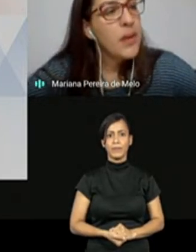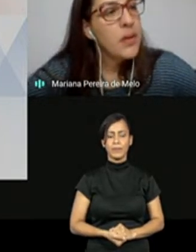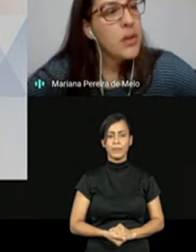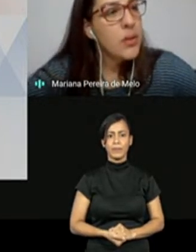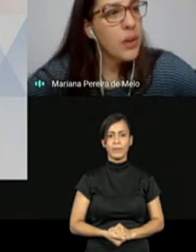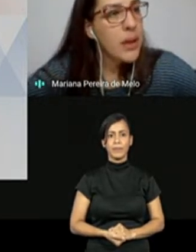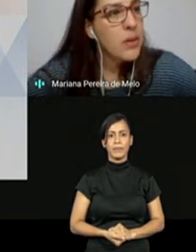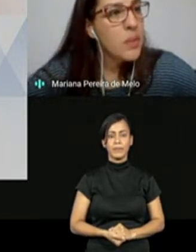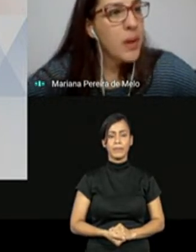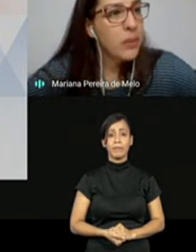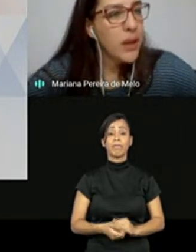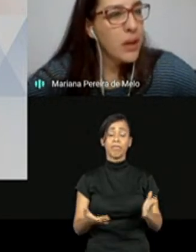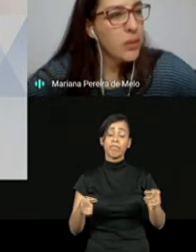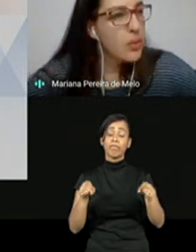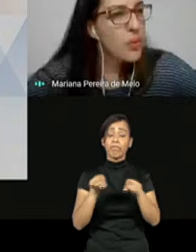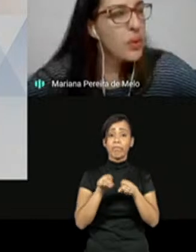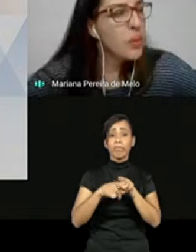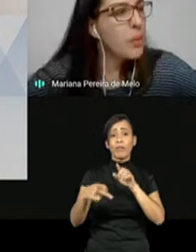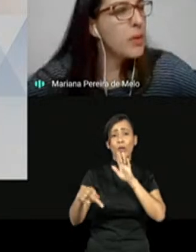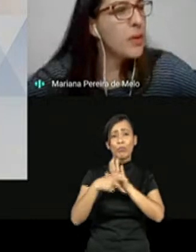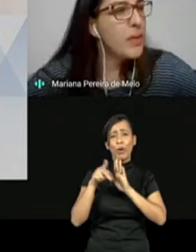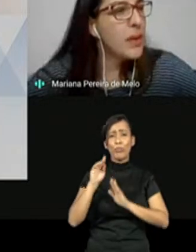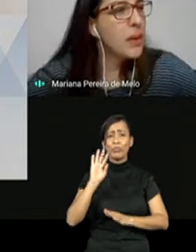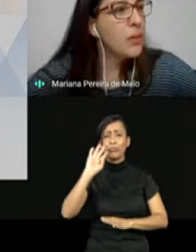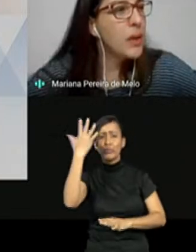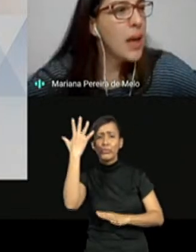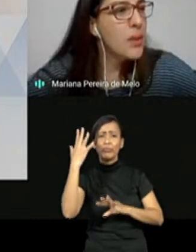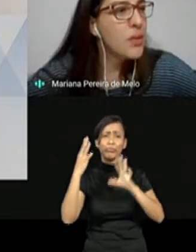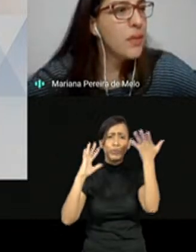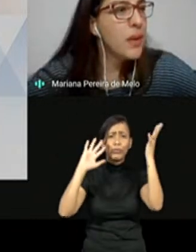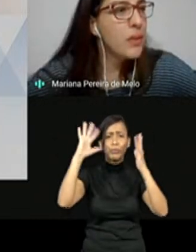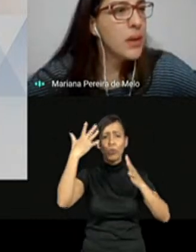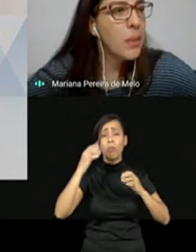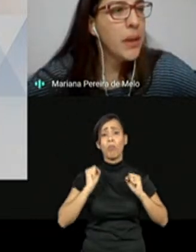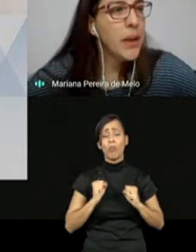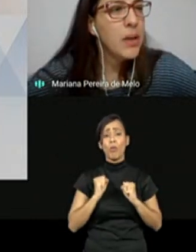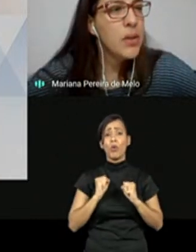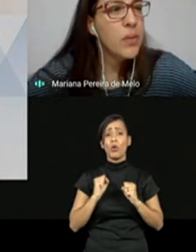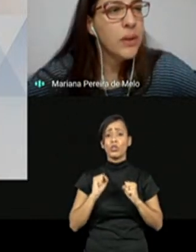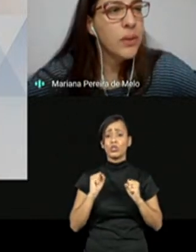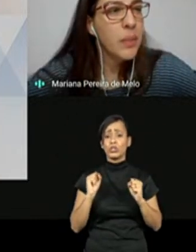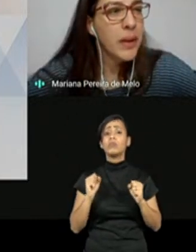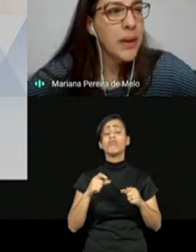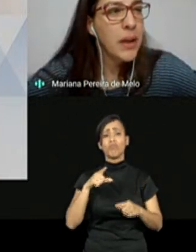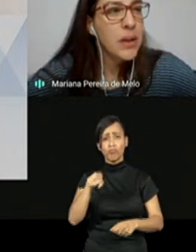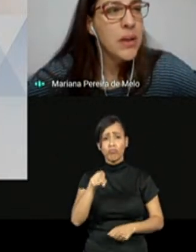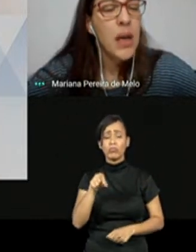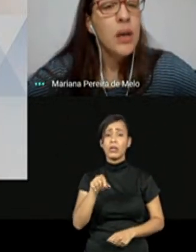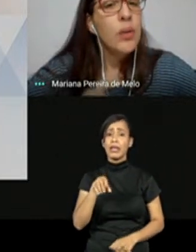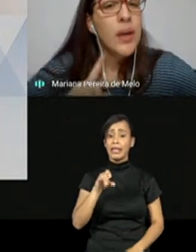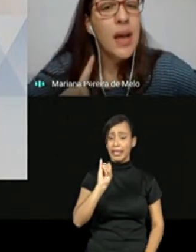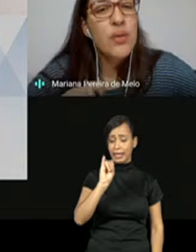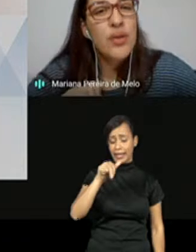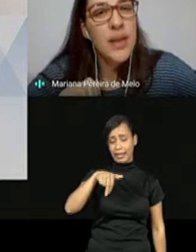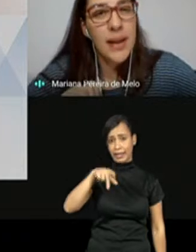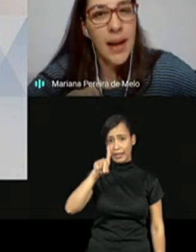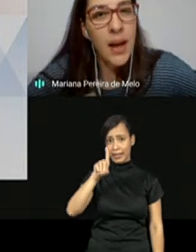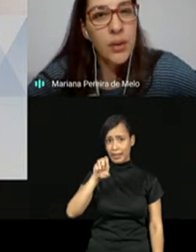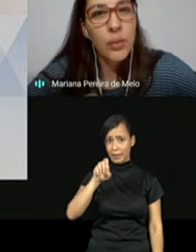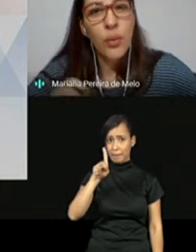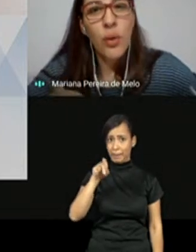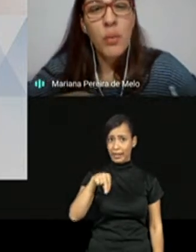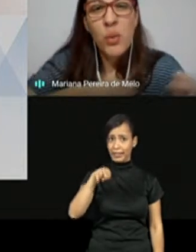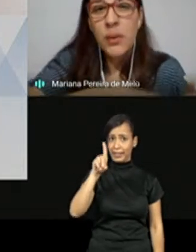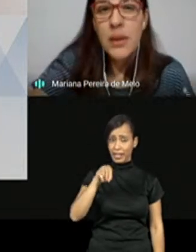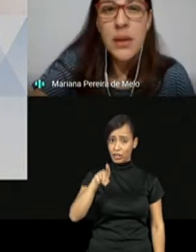Conforme os eventos escolhidos para um dado justo, pode haver tanto casos de eventos independentes quanto dependentes. No caso de